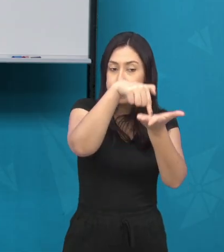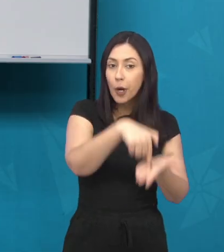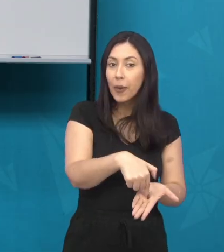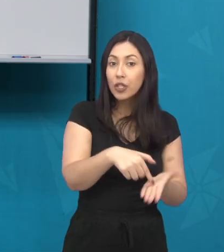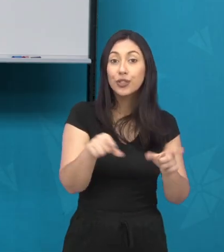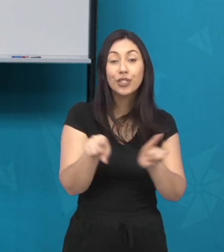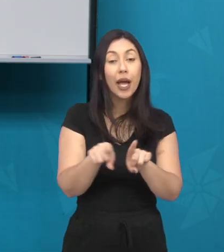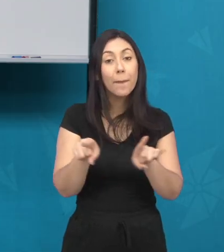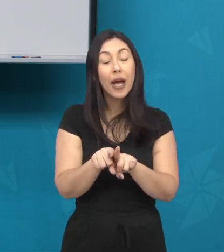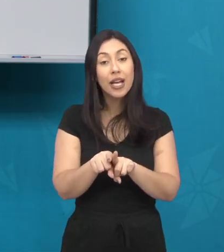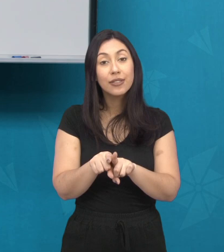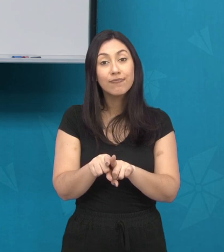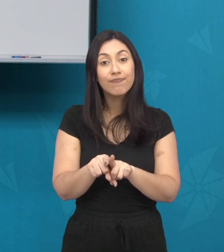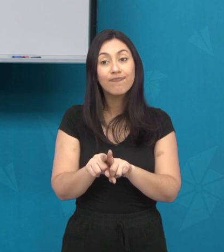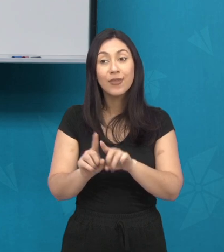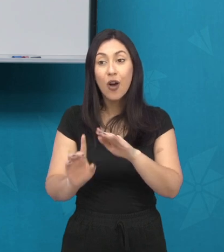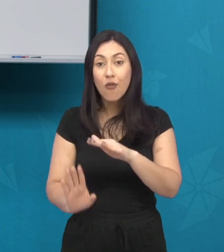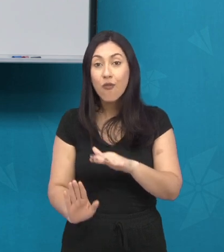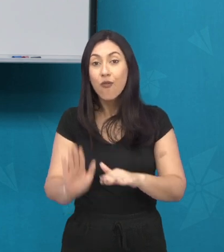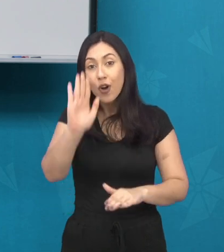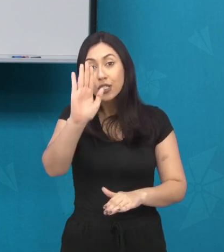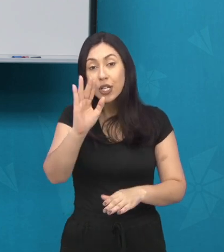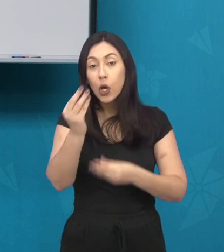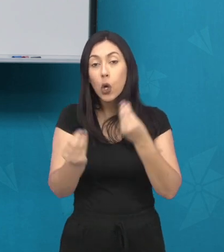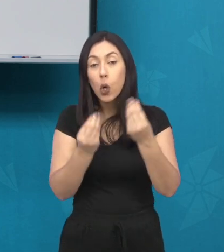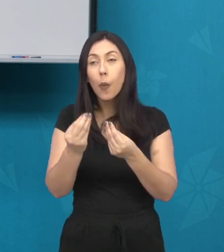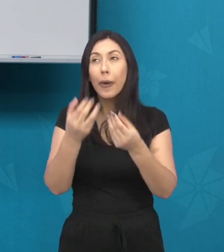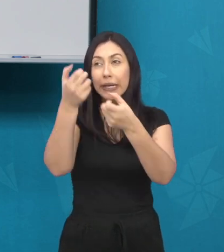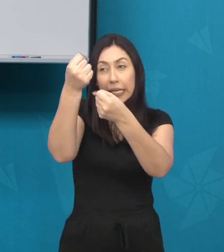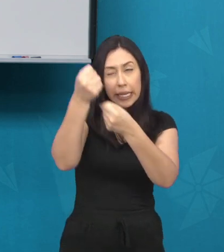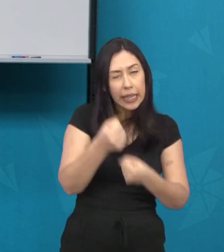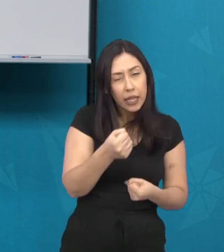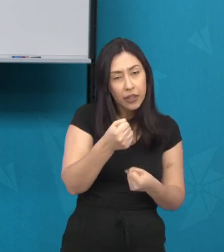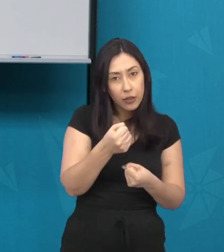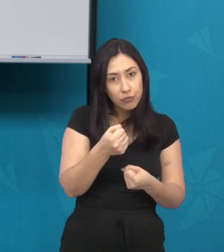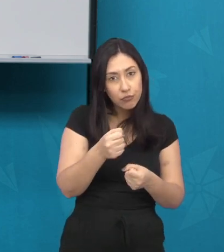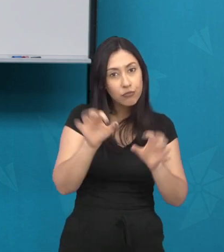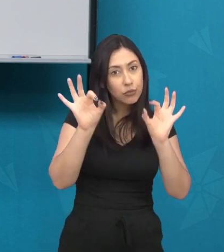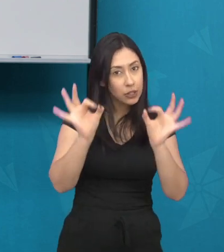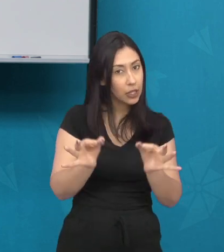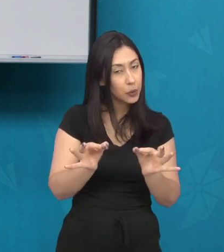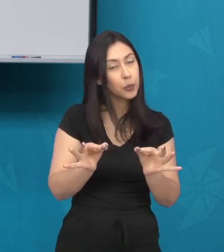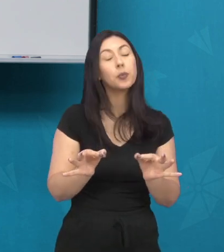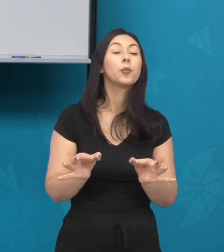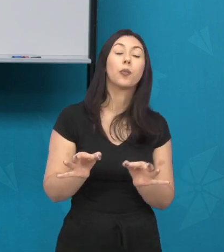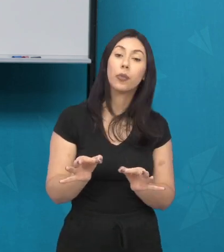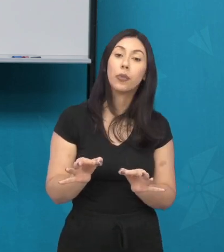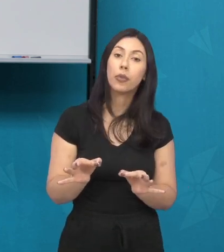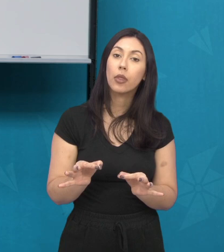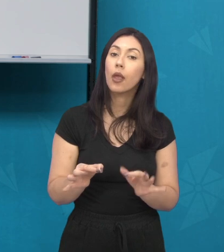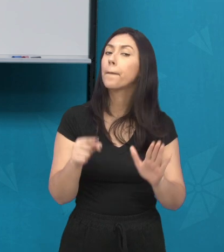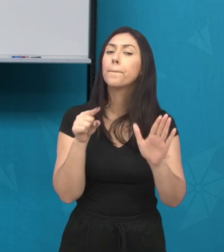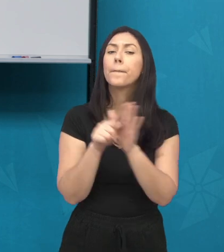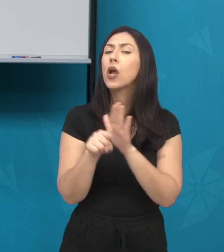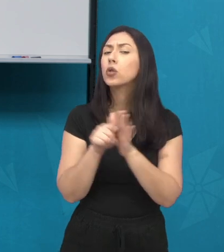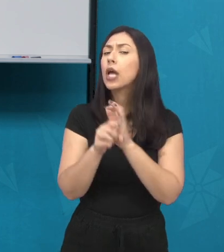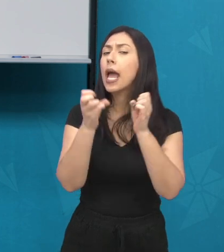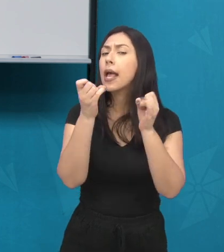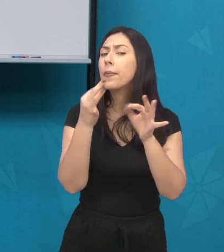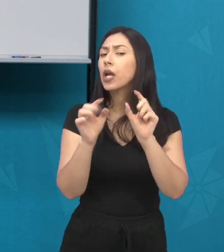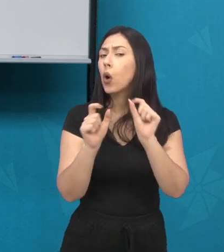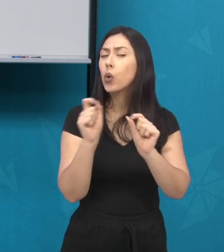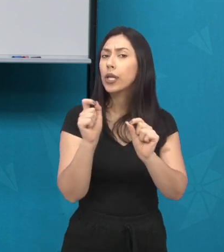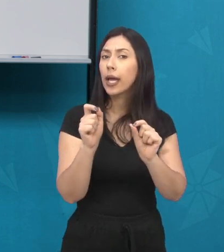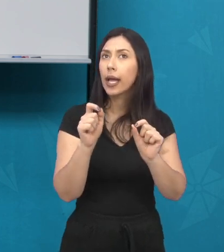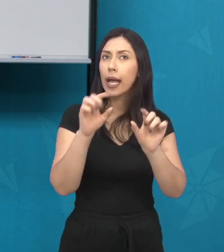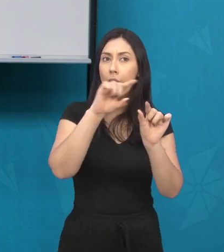Terra e a tração para cima aplicada através da corda beleza a questão fala pra gente que